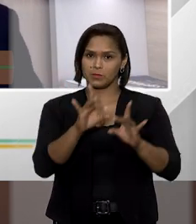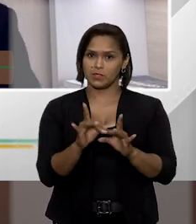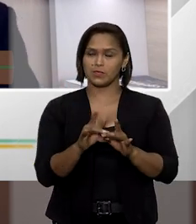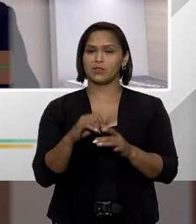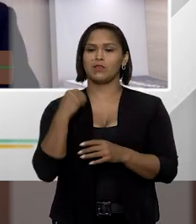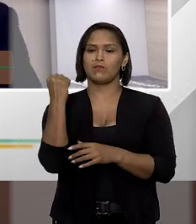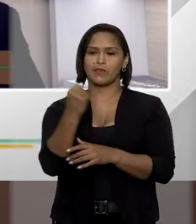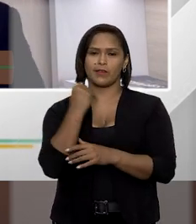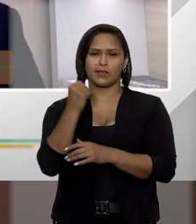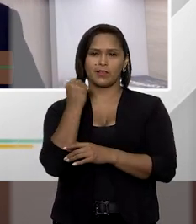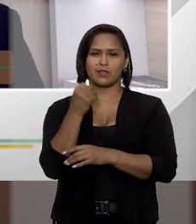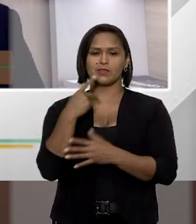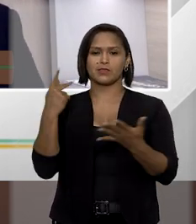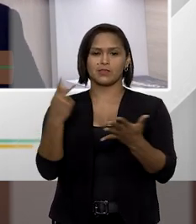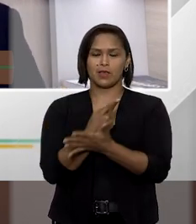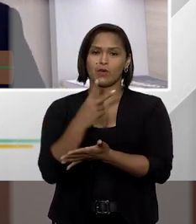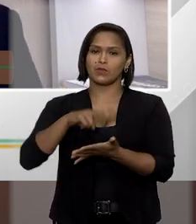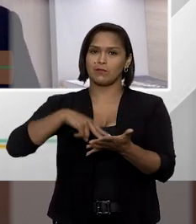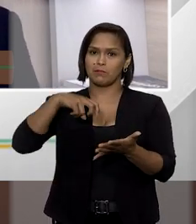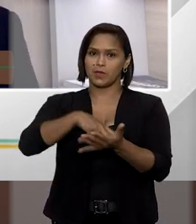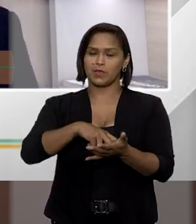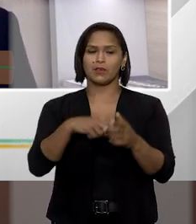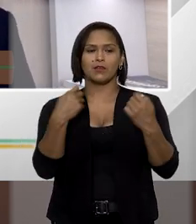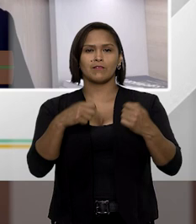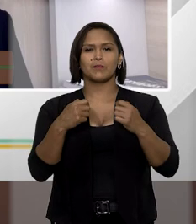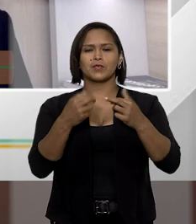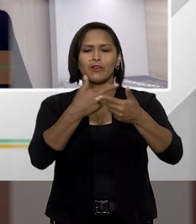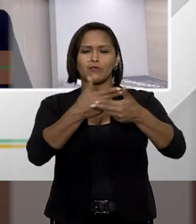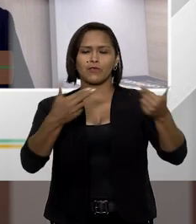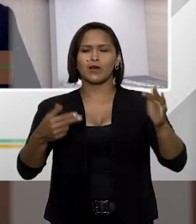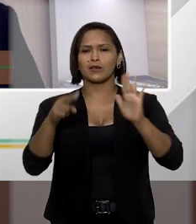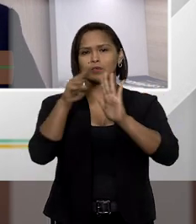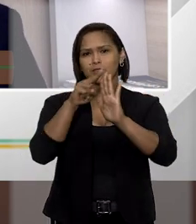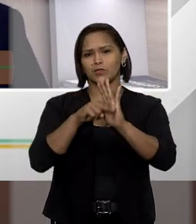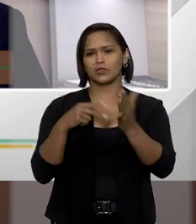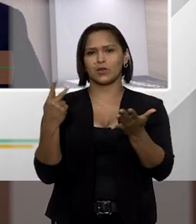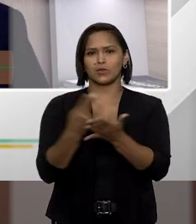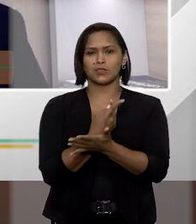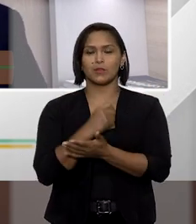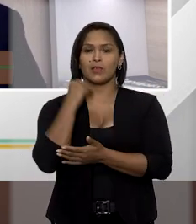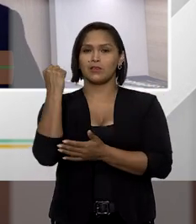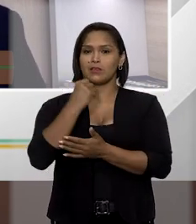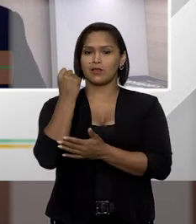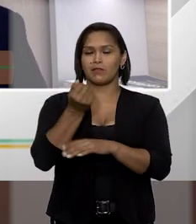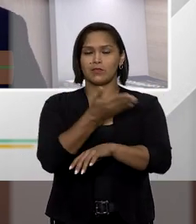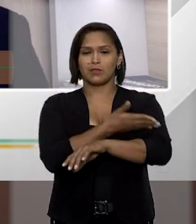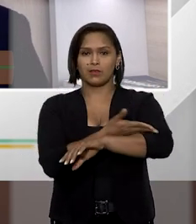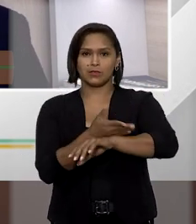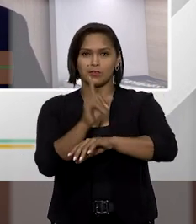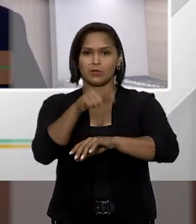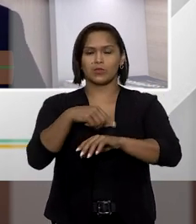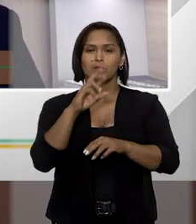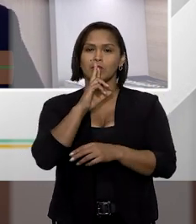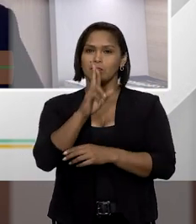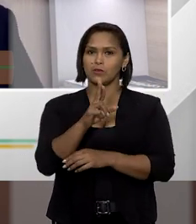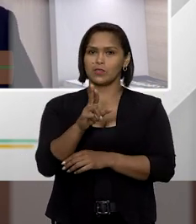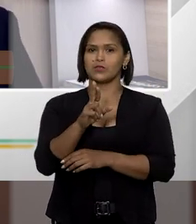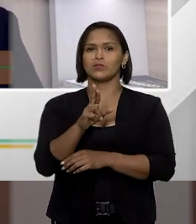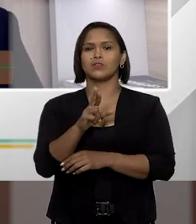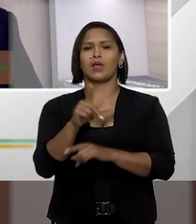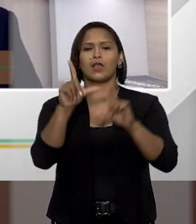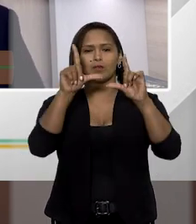a gradação desta pena, vai depender de diversos fatores: da gravidade do comportamento, do